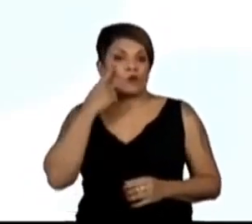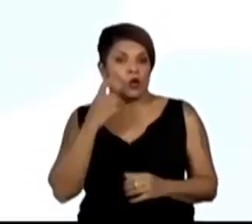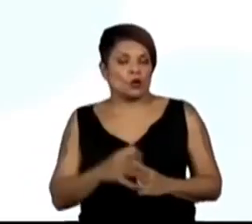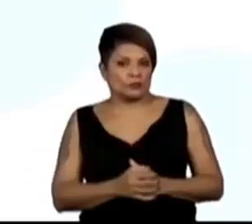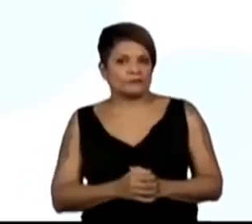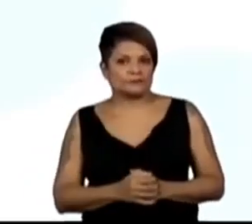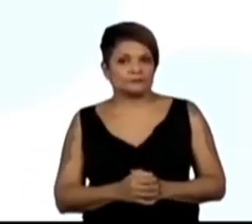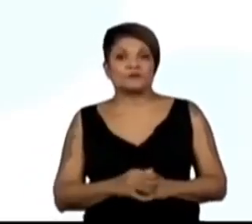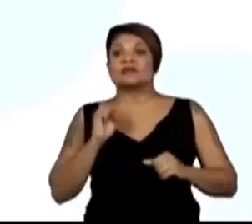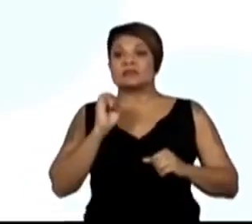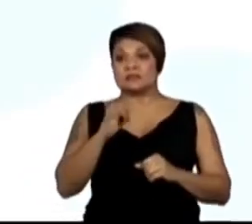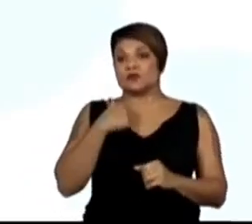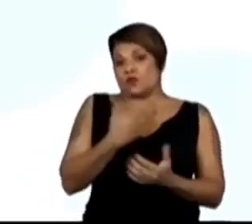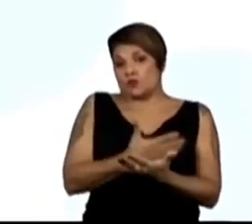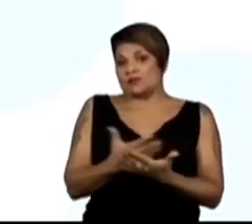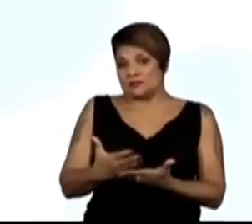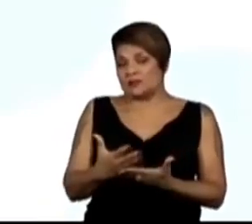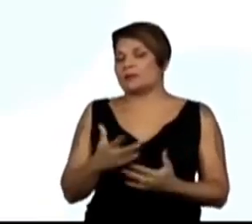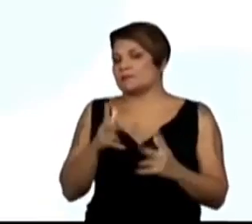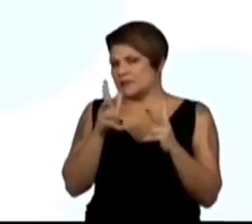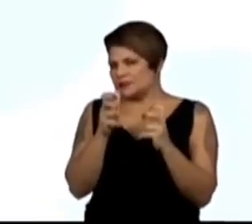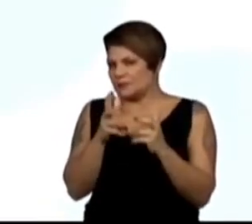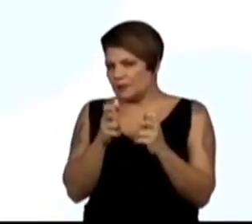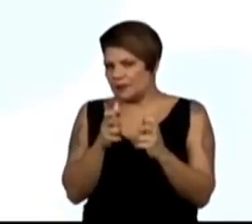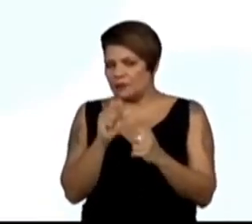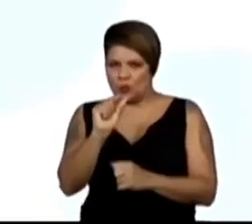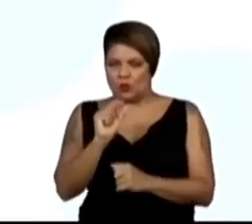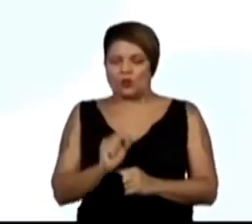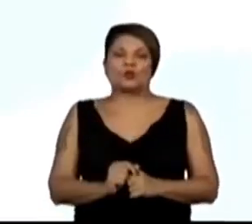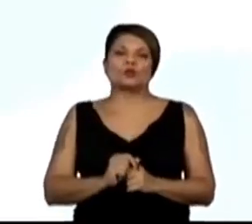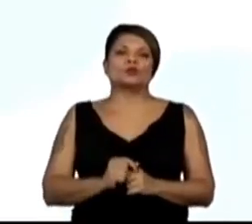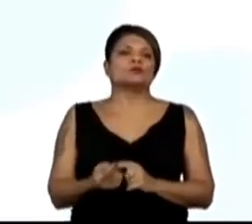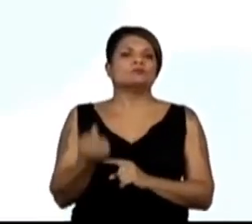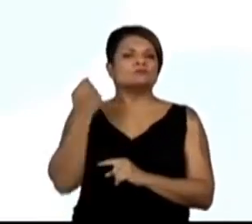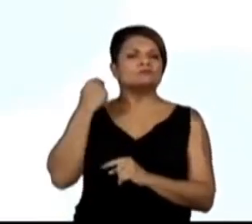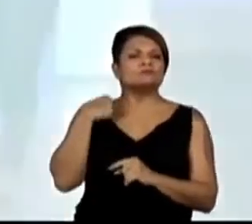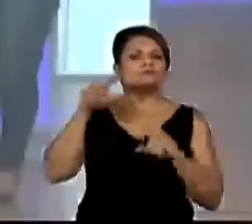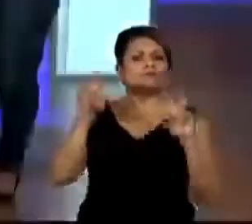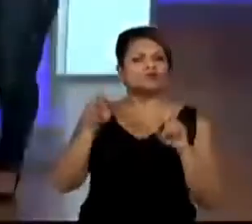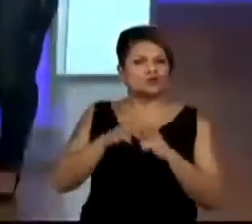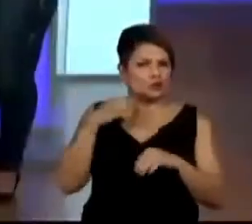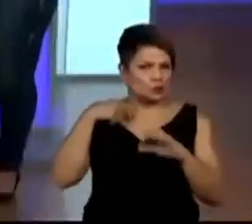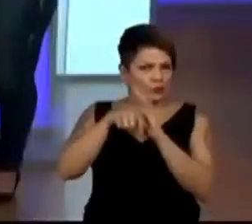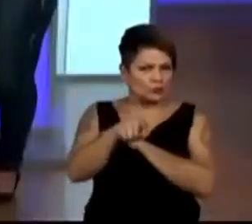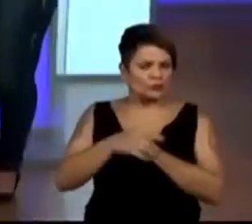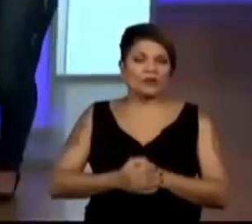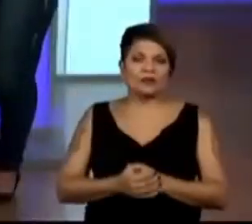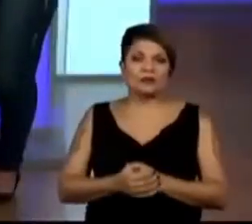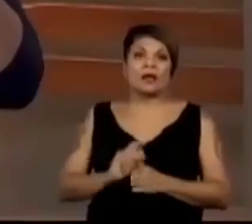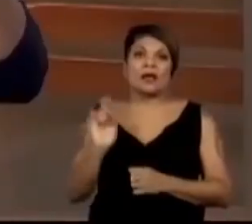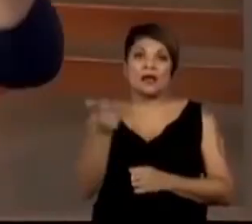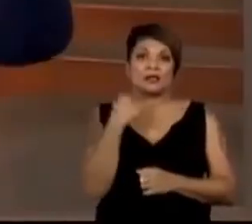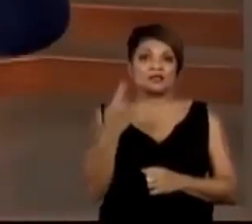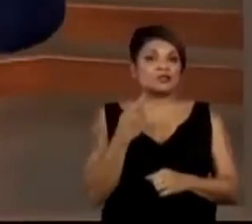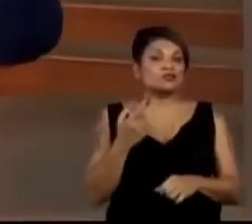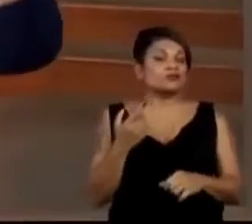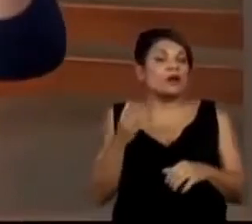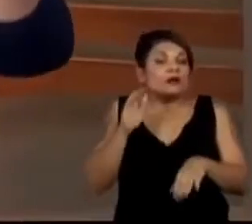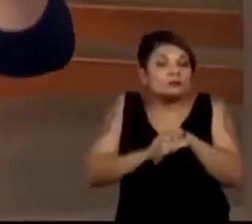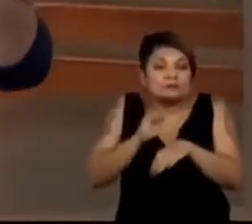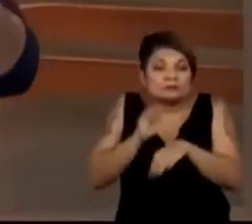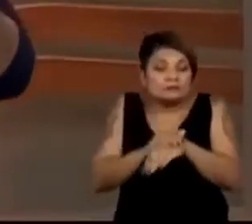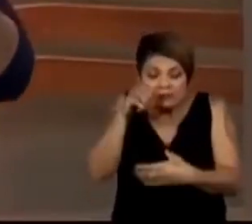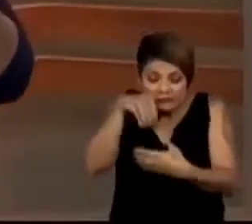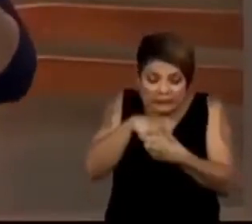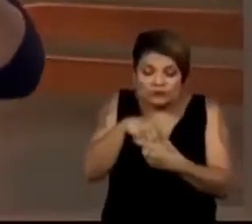se eu começar a perceber um pouquinho o que eu falei com o meu título da aula, e eu fizer essa pergunta, a gente vai manusear dentro